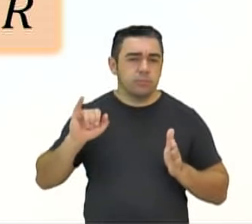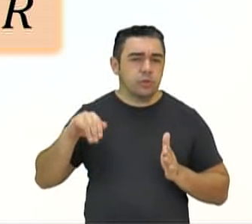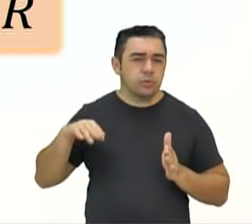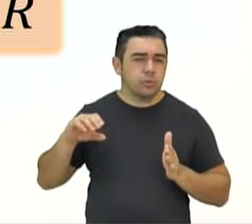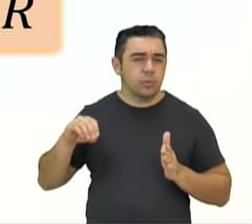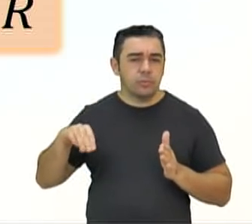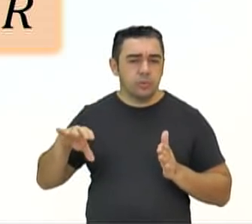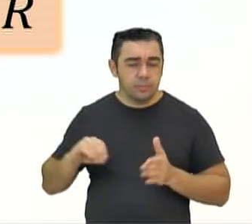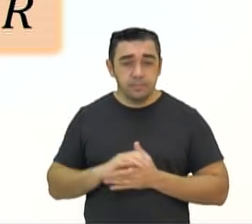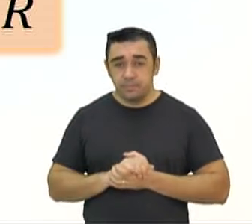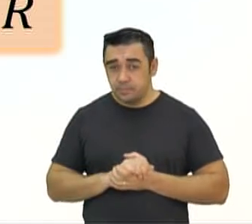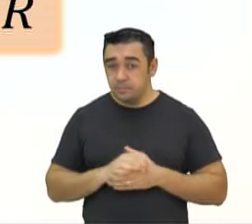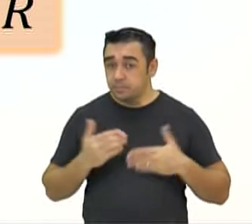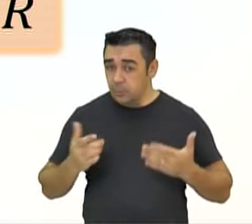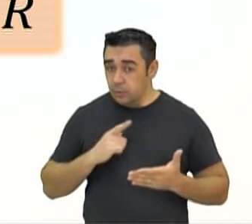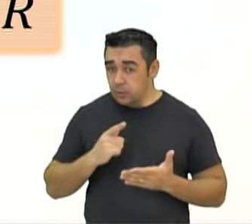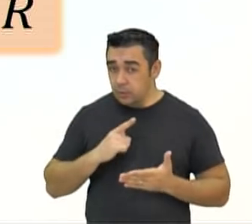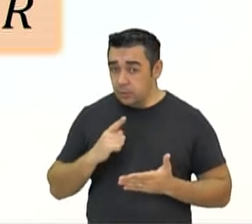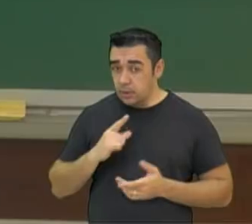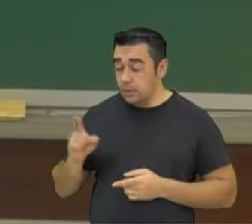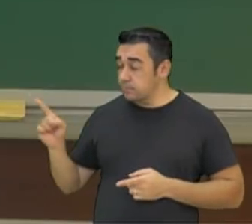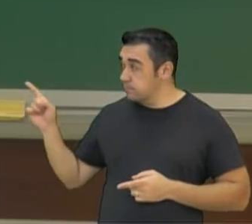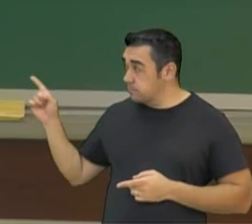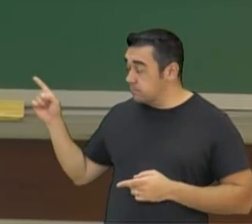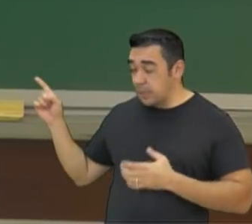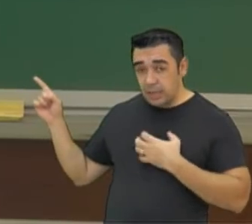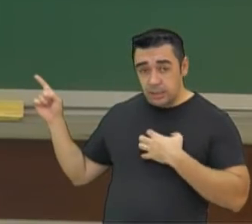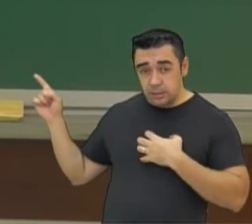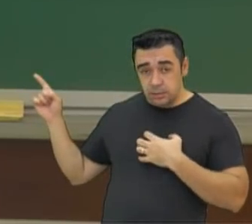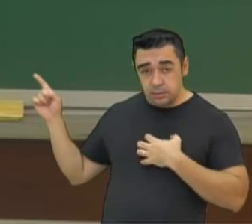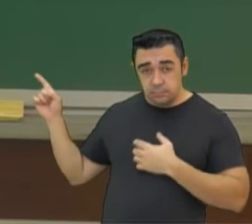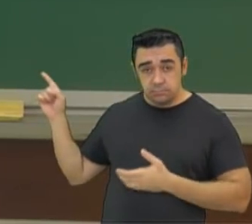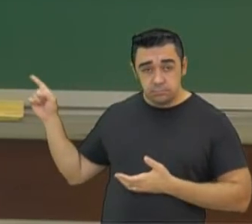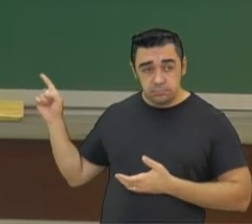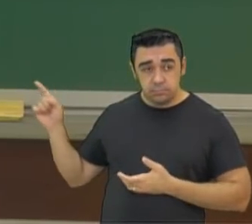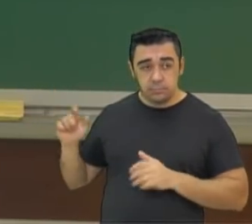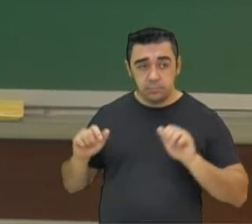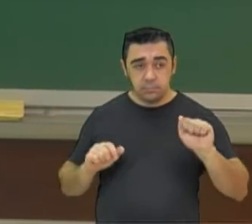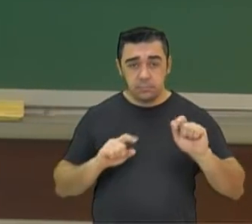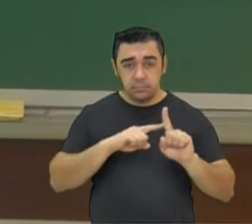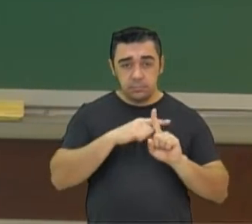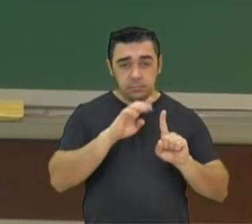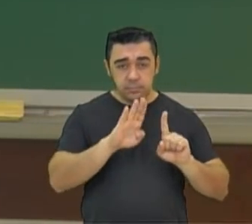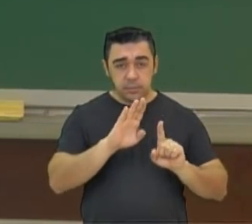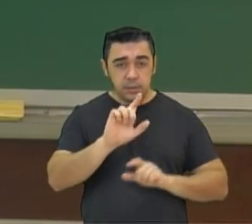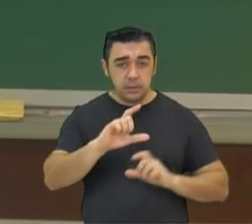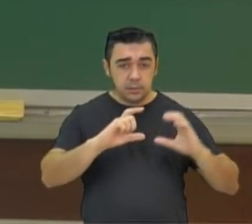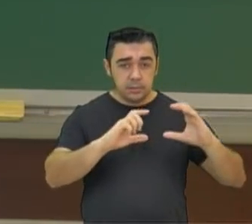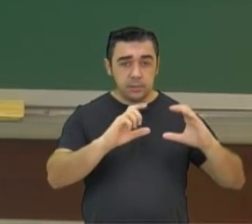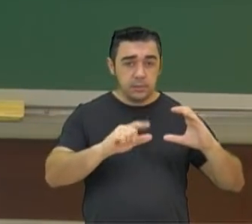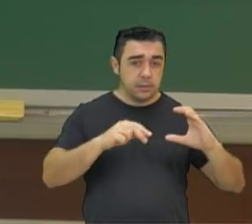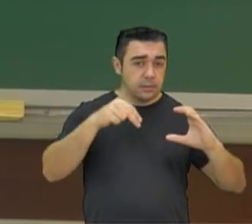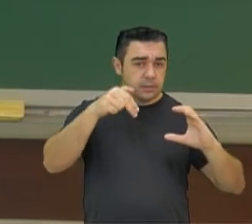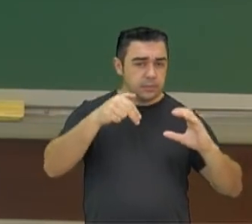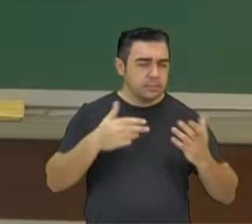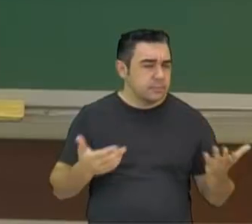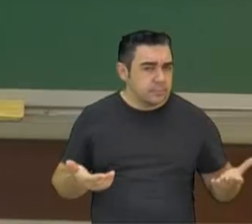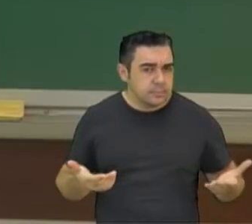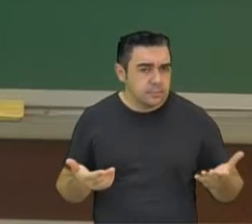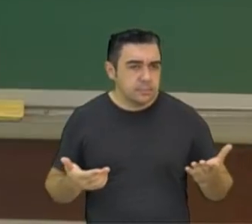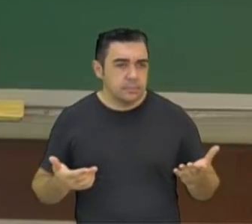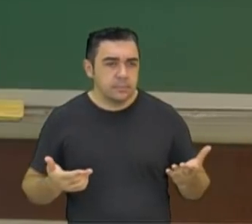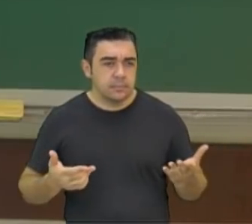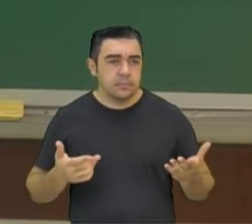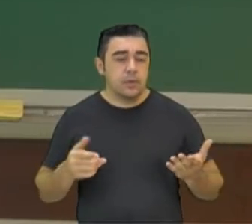nós temos que um binômio tem esta representação aqui, a mais b elevado a n, no qual